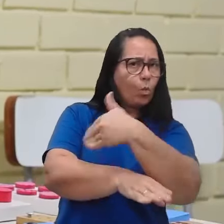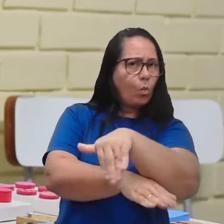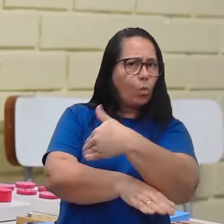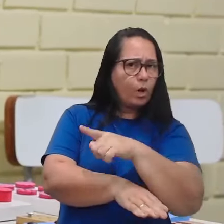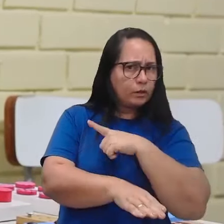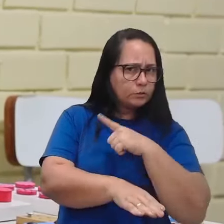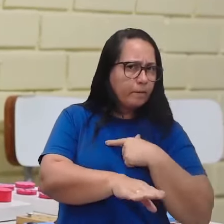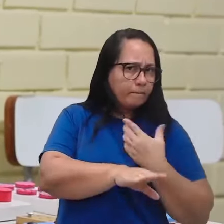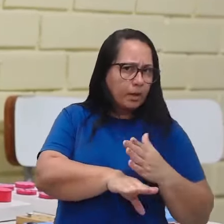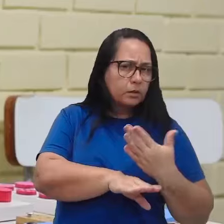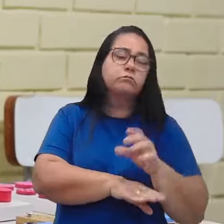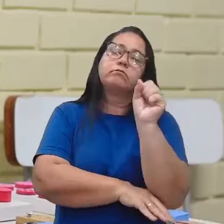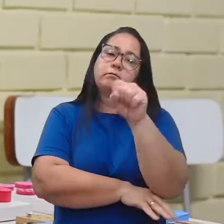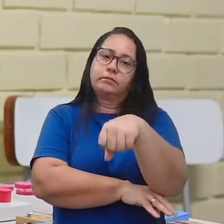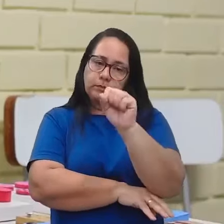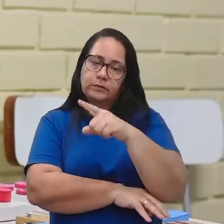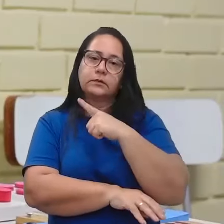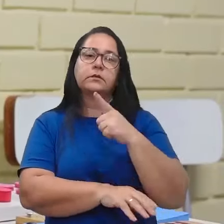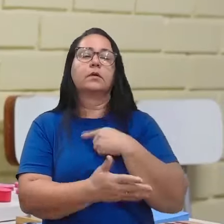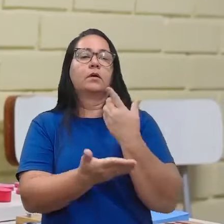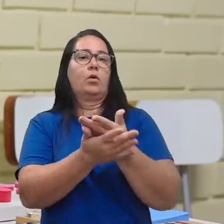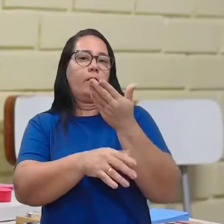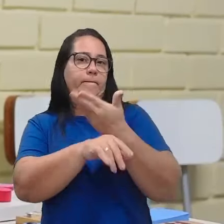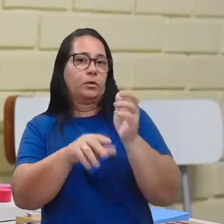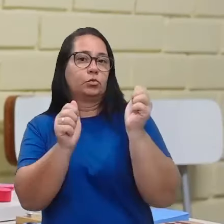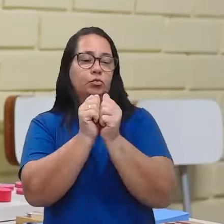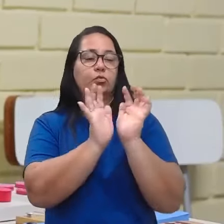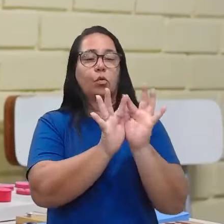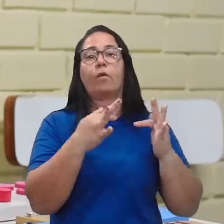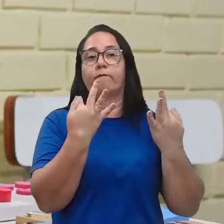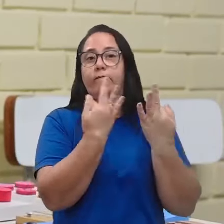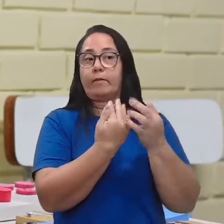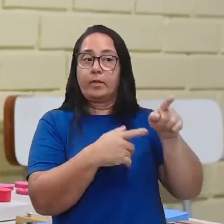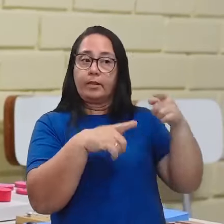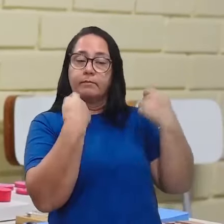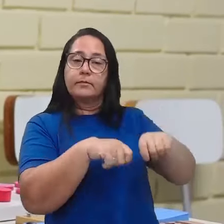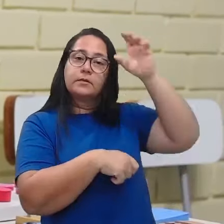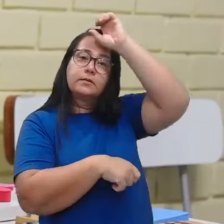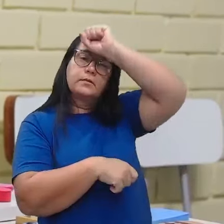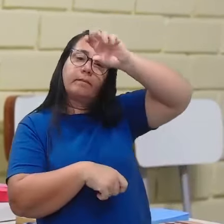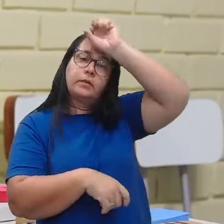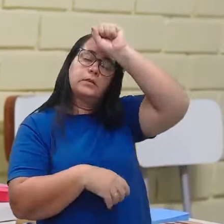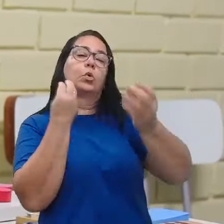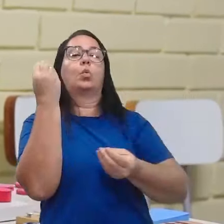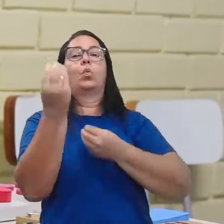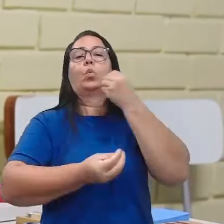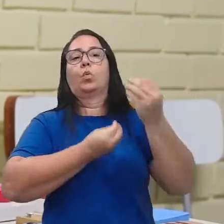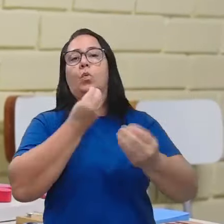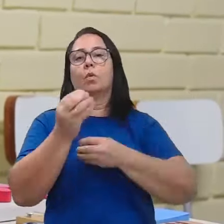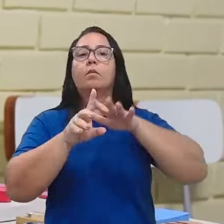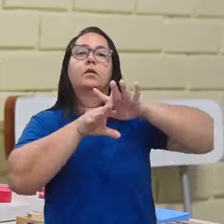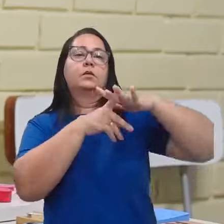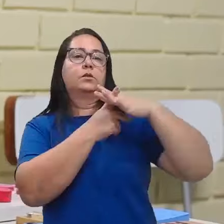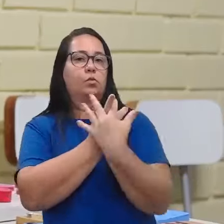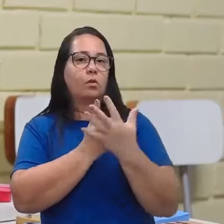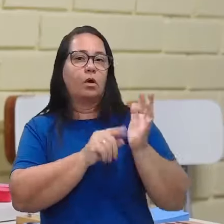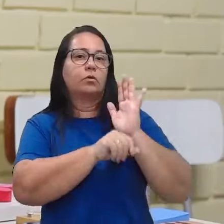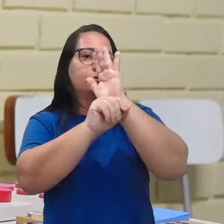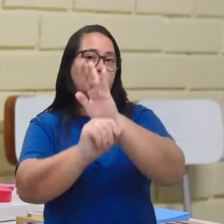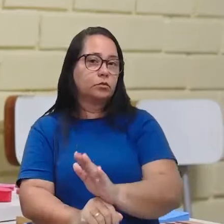estudante? Vamos para fora, sempre com a família, porque a família precisa saber como vai lidar nas situações com ele.